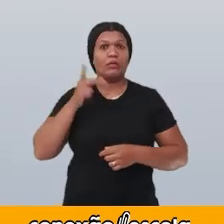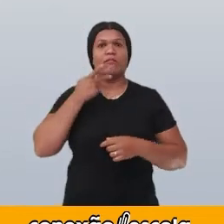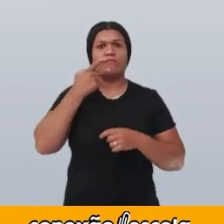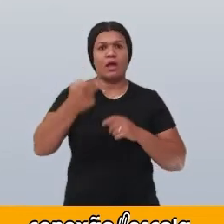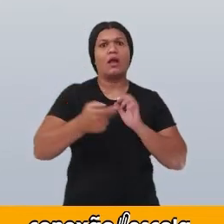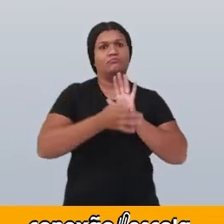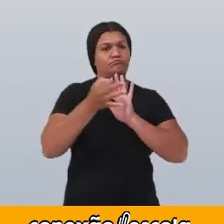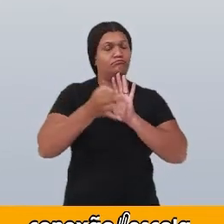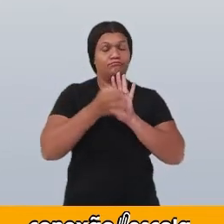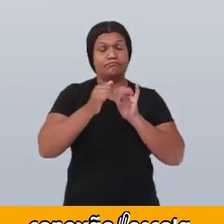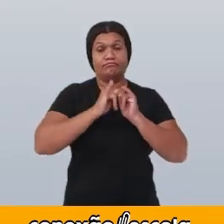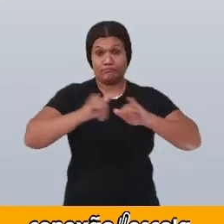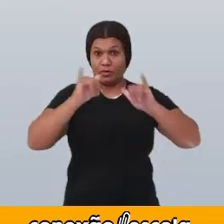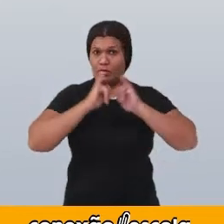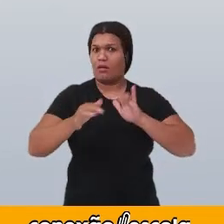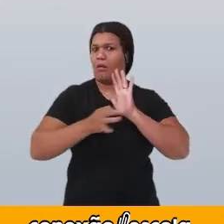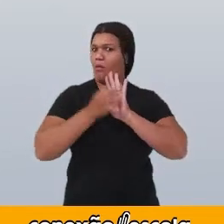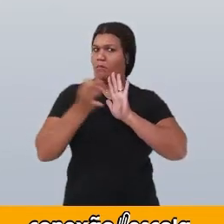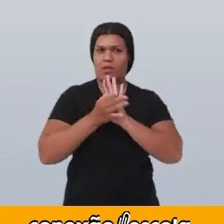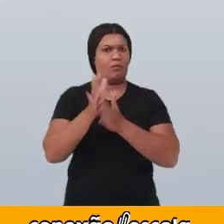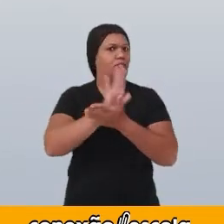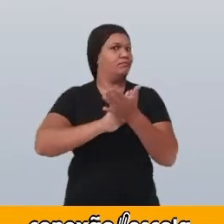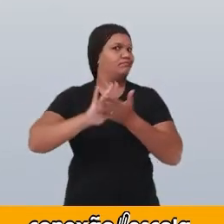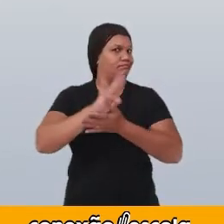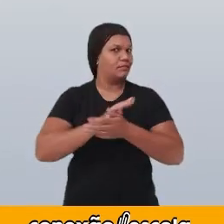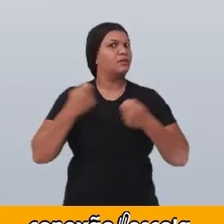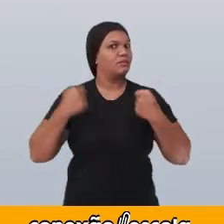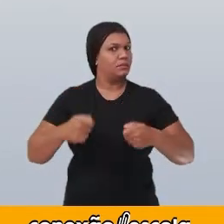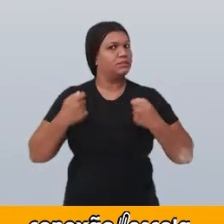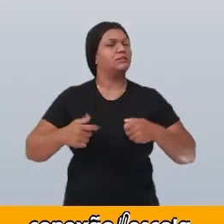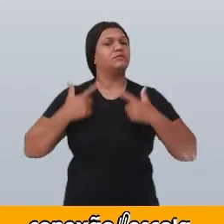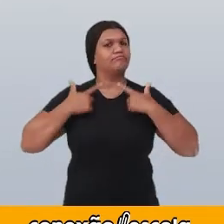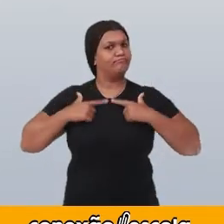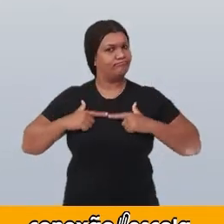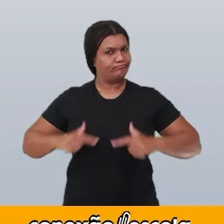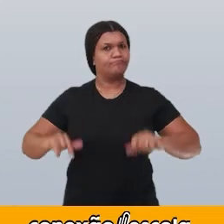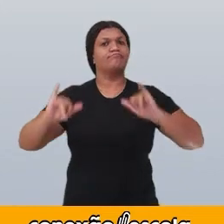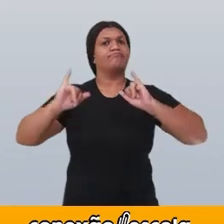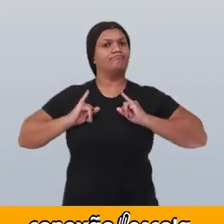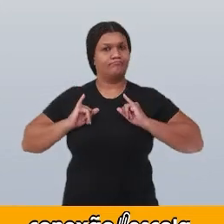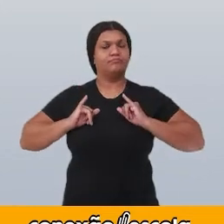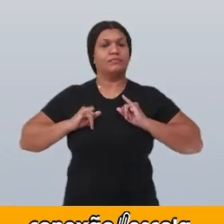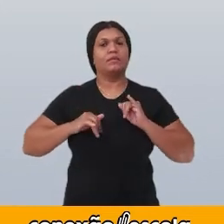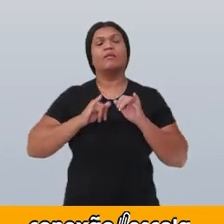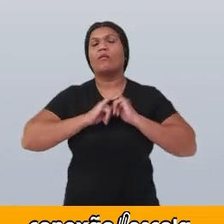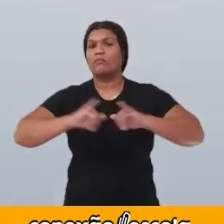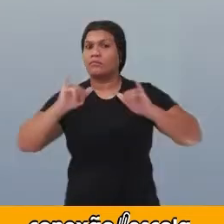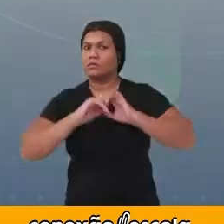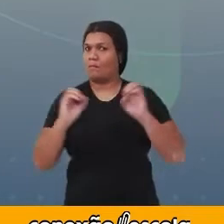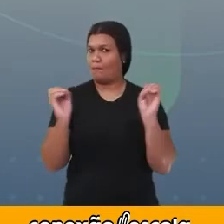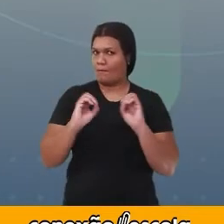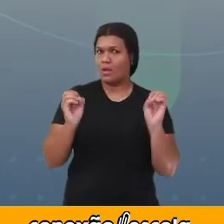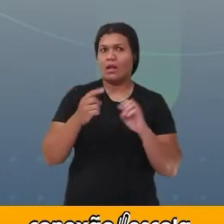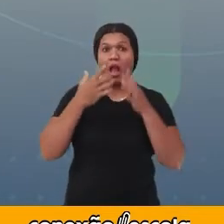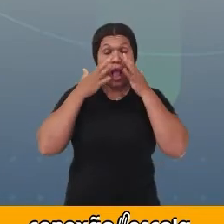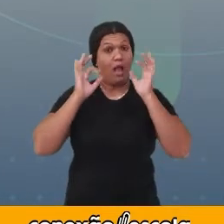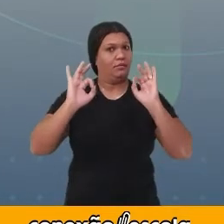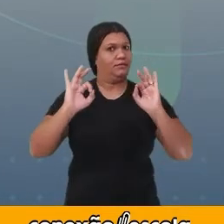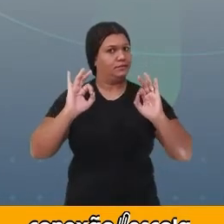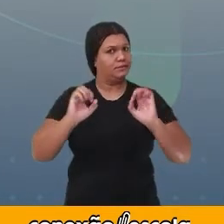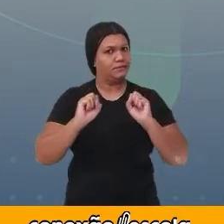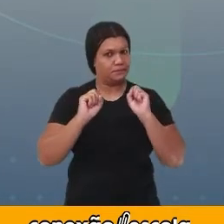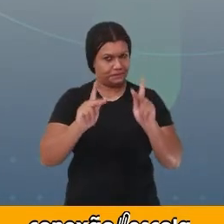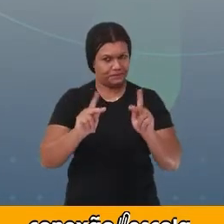notícia não emite o seu ponto de vista em relação ao fato noticiado. Ok? Preste muita atenção